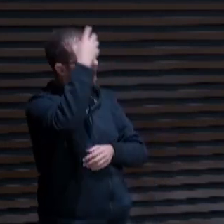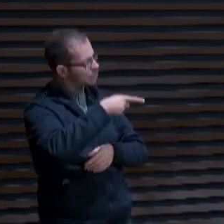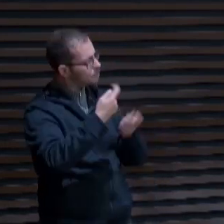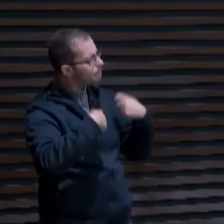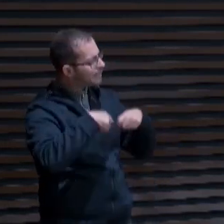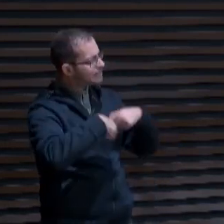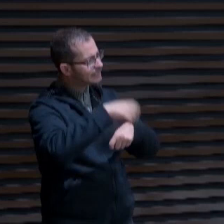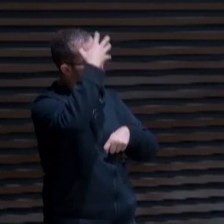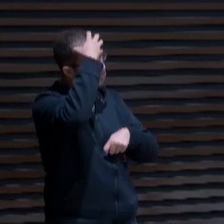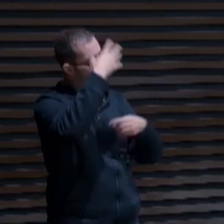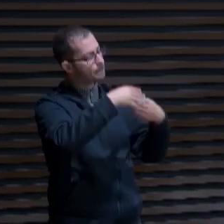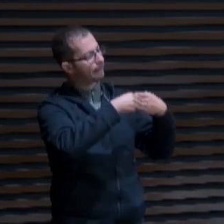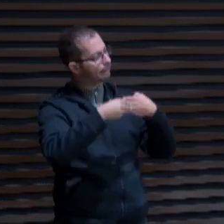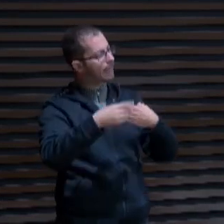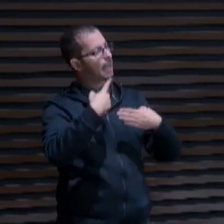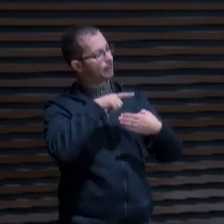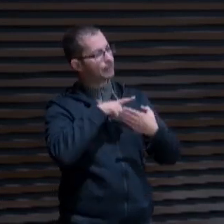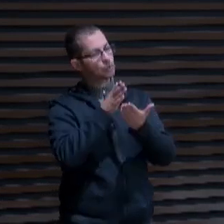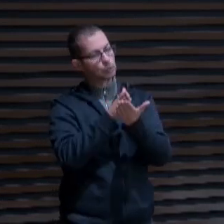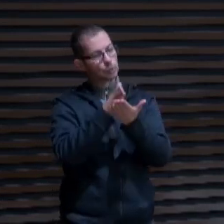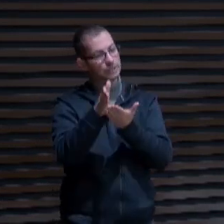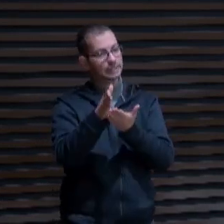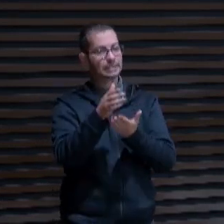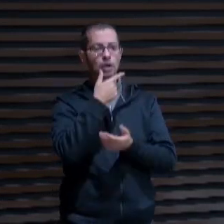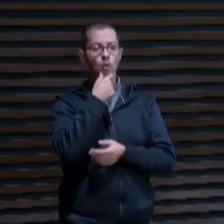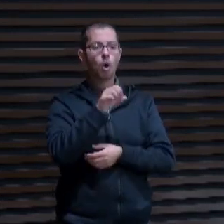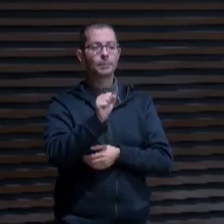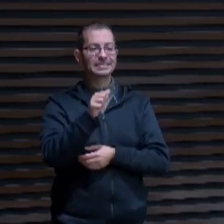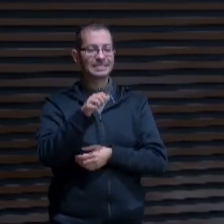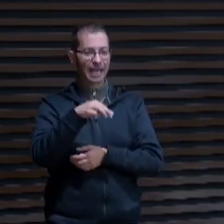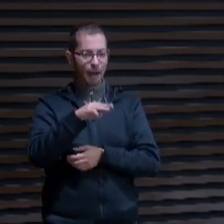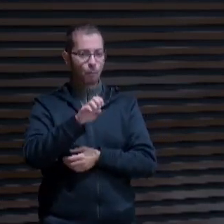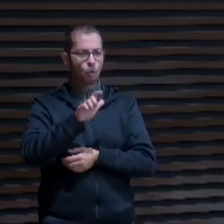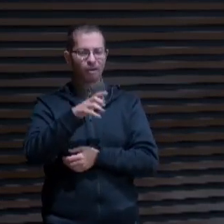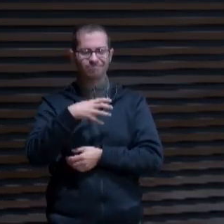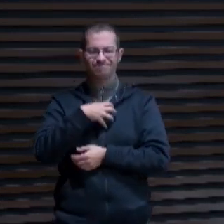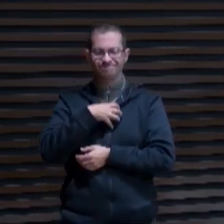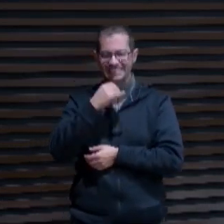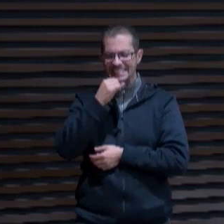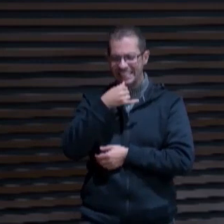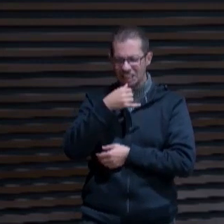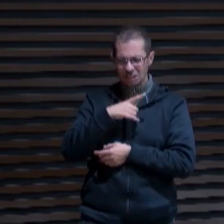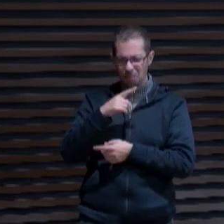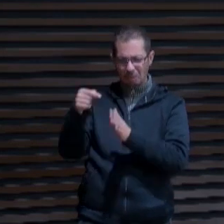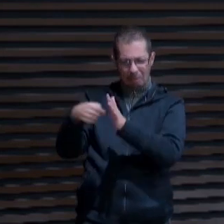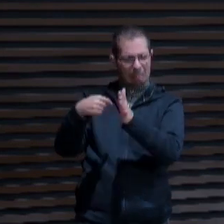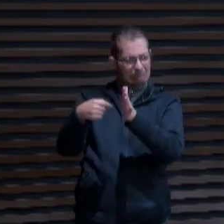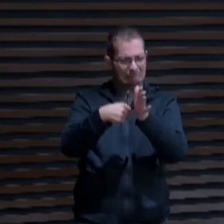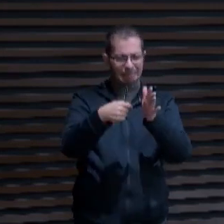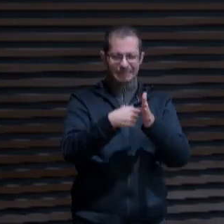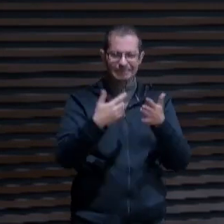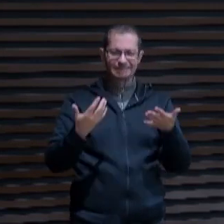nos guiar, para nos dirigir. E Samuel fica triste com aquilo. E Deus lhe diz assim: fique tranquilo, Samuel. Eles